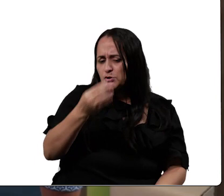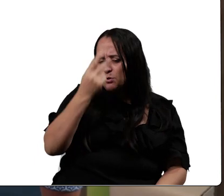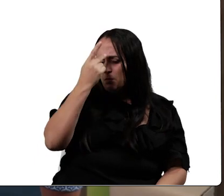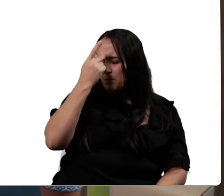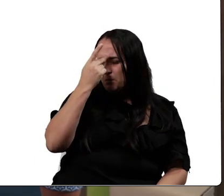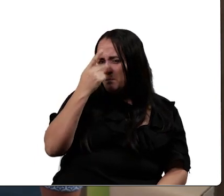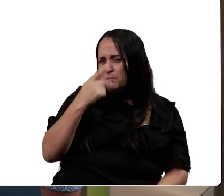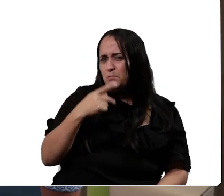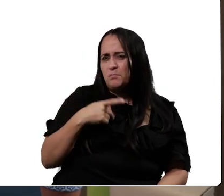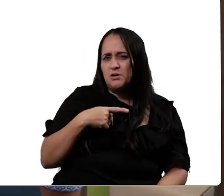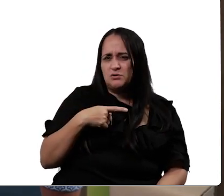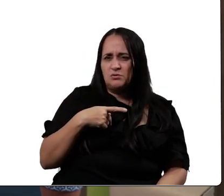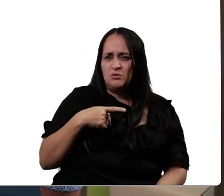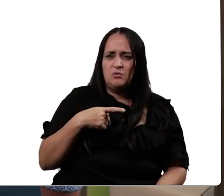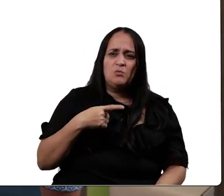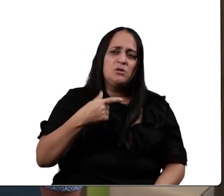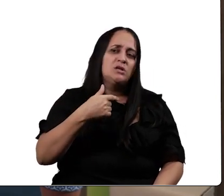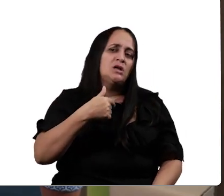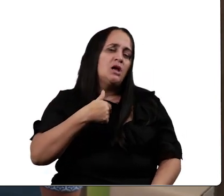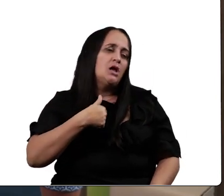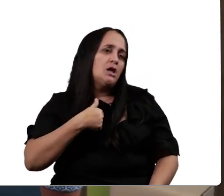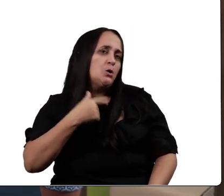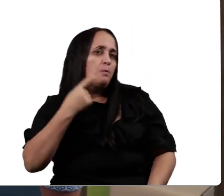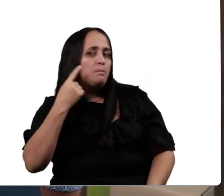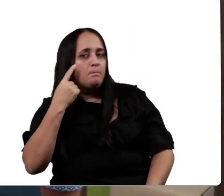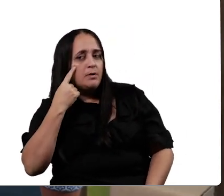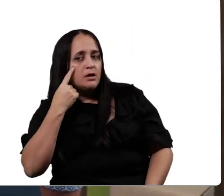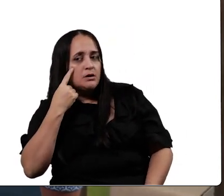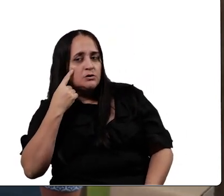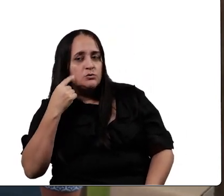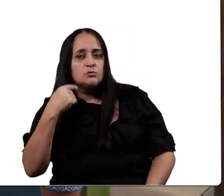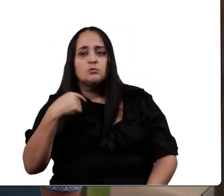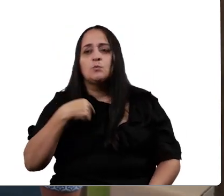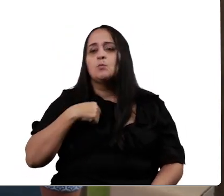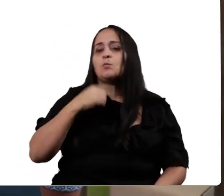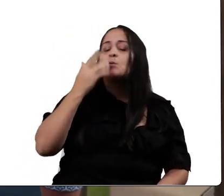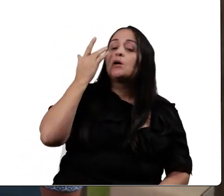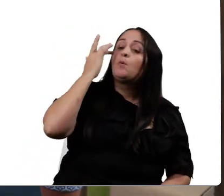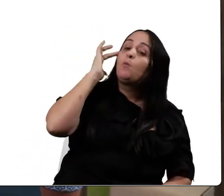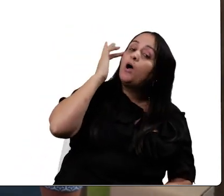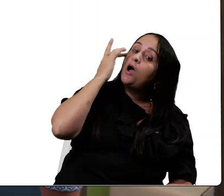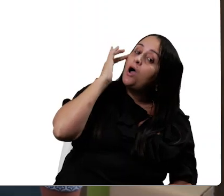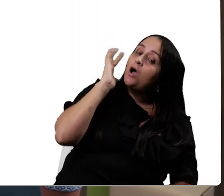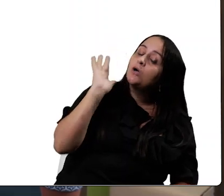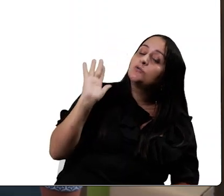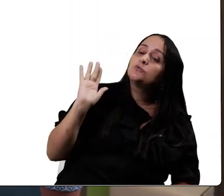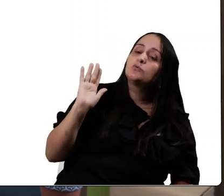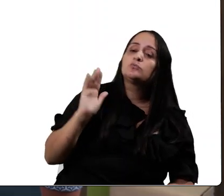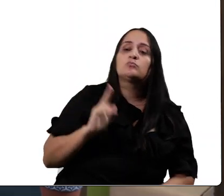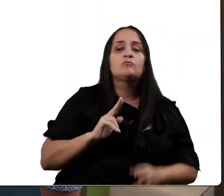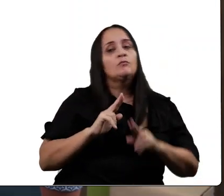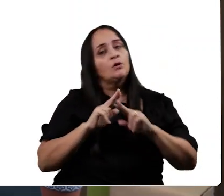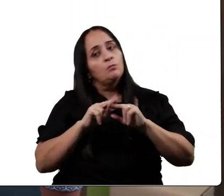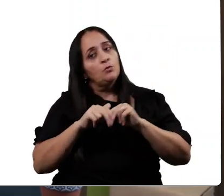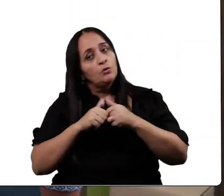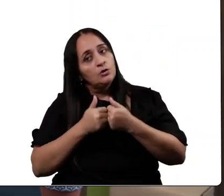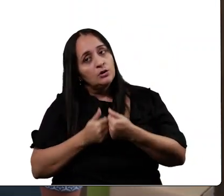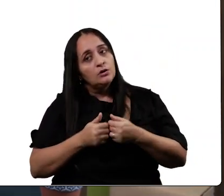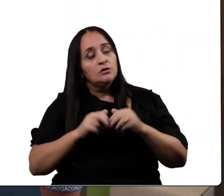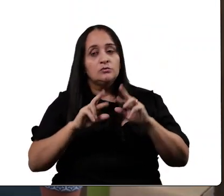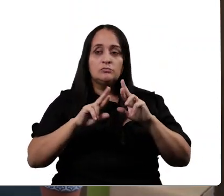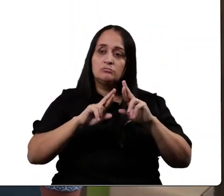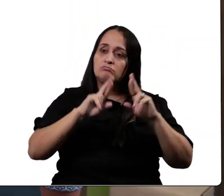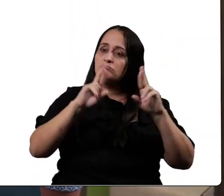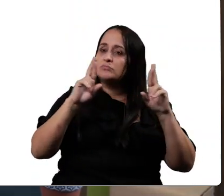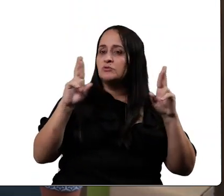pessoal, é o que eu penso, o que eu acho. Por isso que há opiniões tão diferentes e muitas vezes